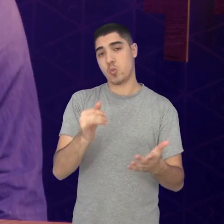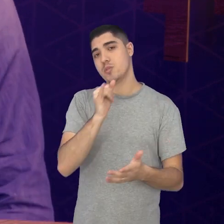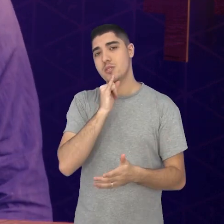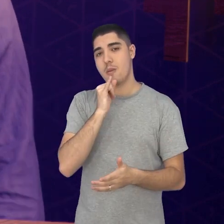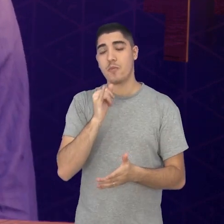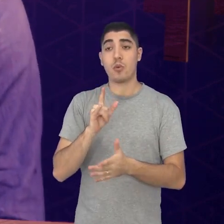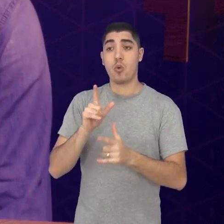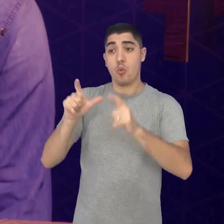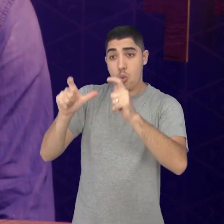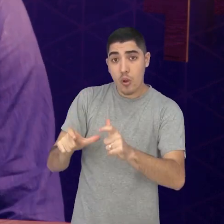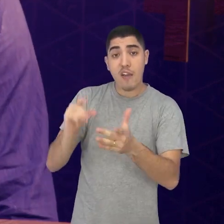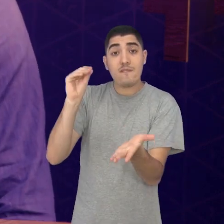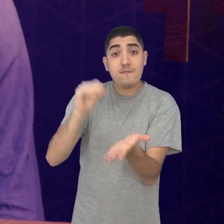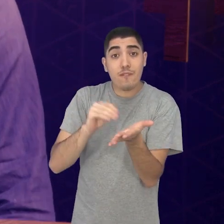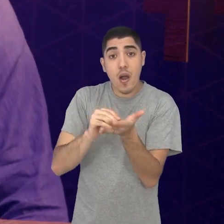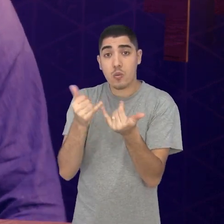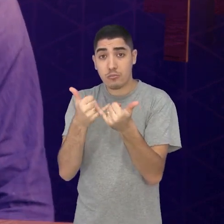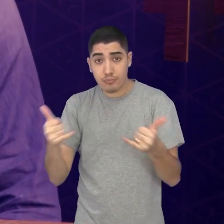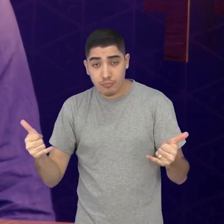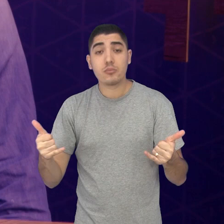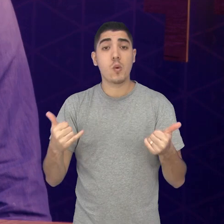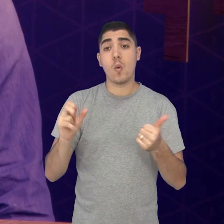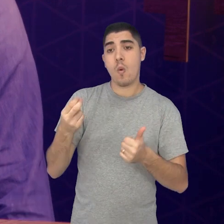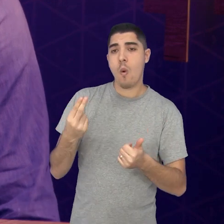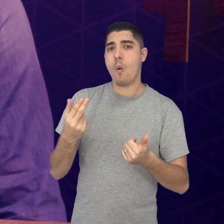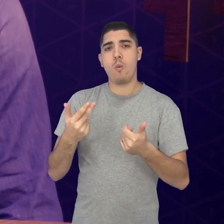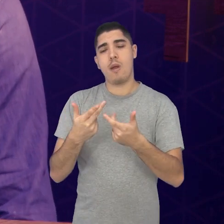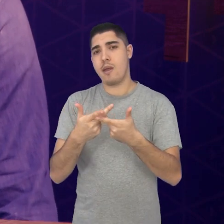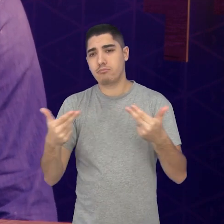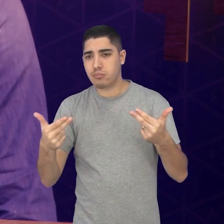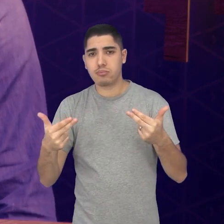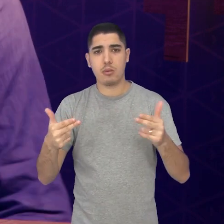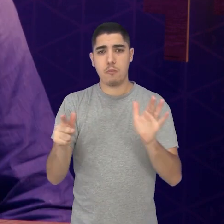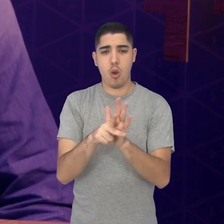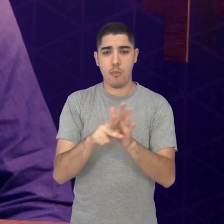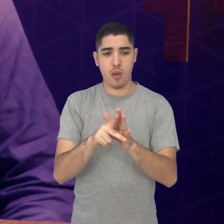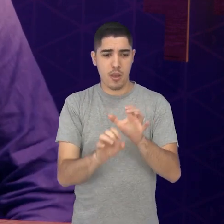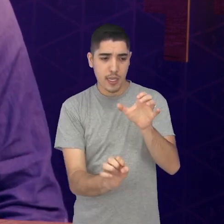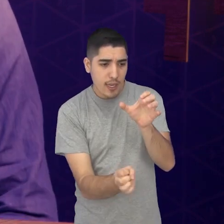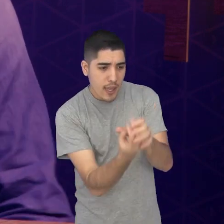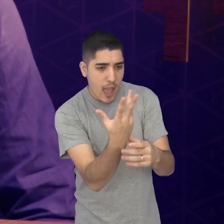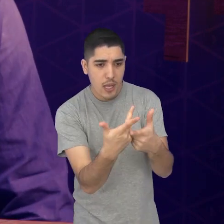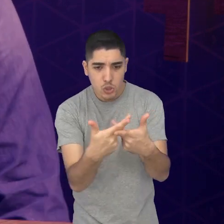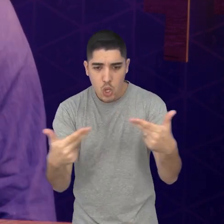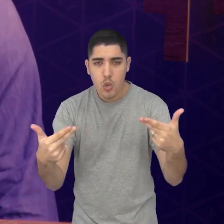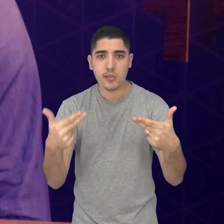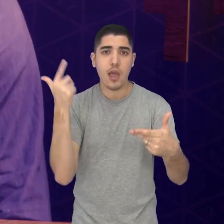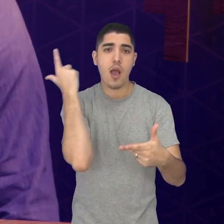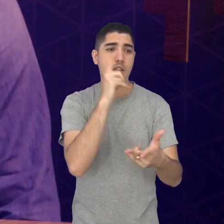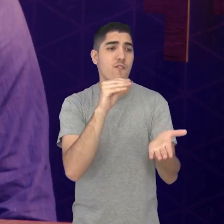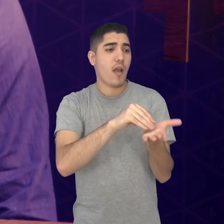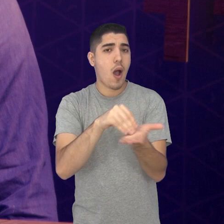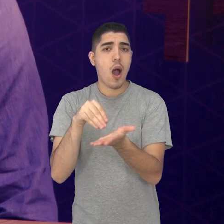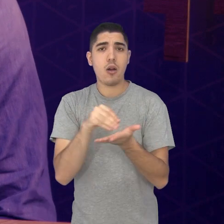escassez de eletricidade ou de meios de energia, né, motriz para fazer as coisas